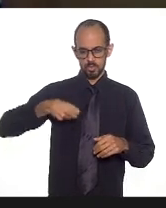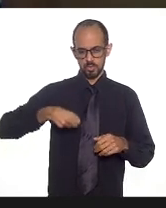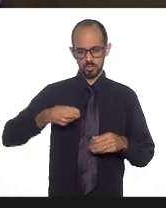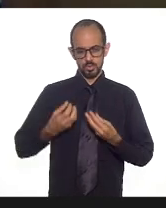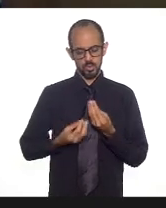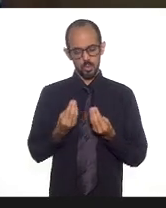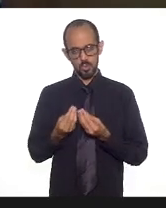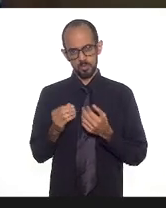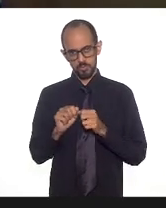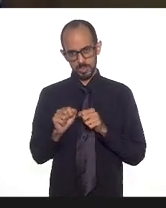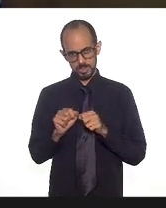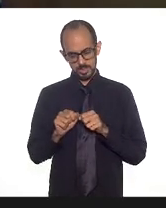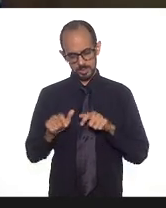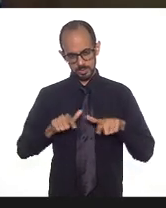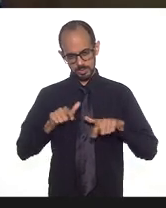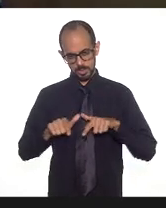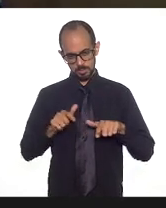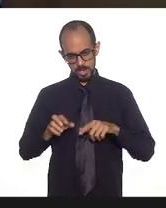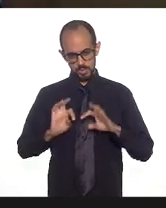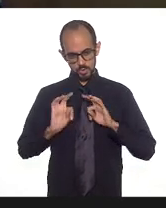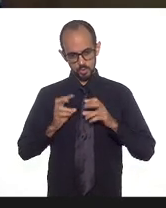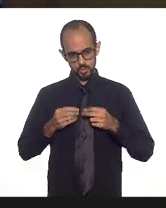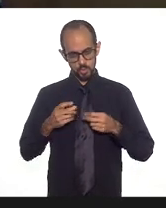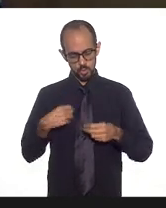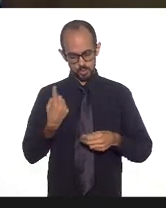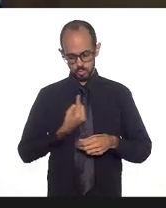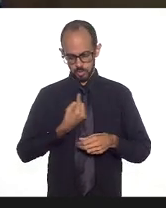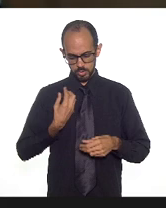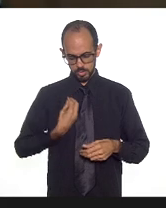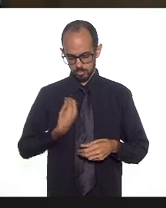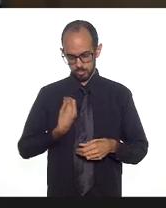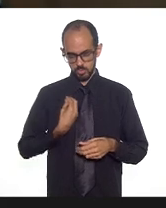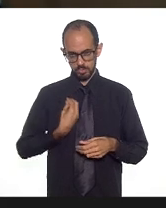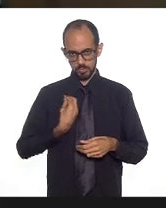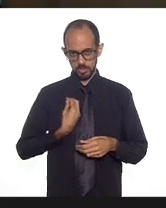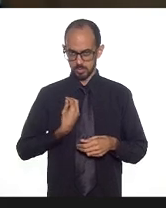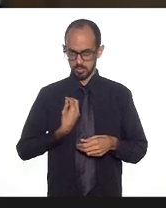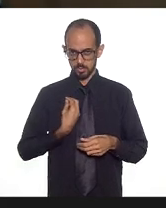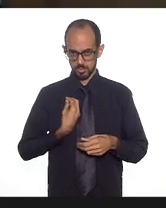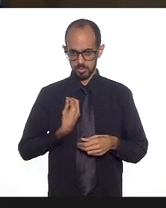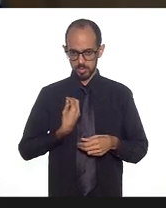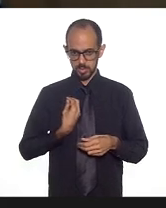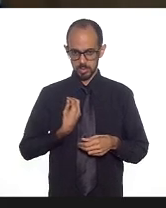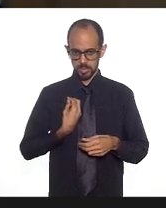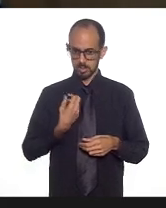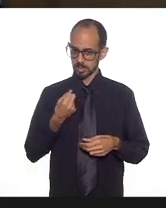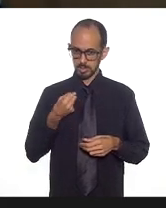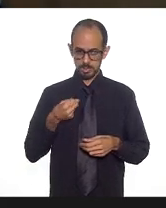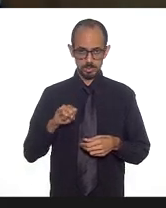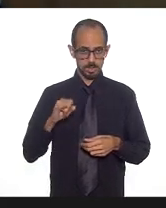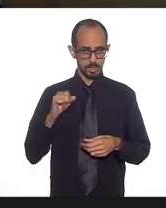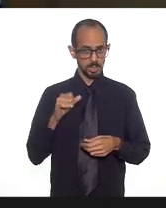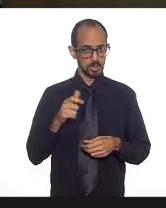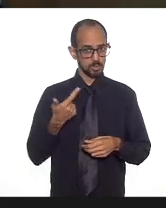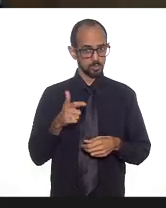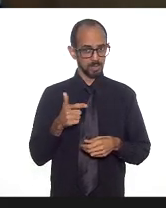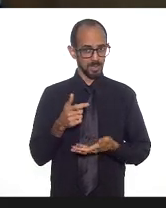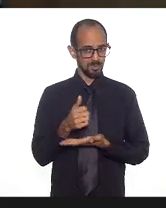desempenhar esse trabalho que todos estão dizendo, social, fantástico, democratização, sem o